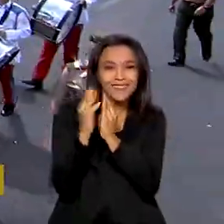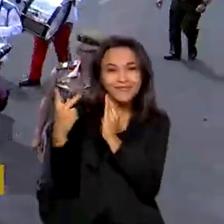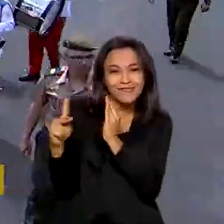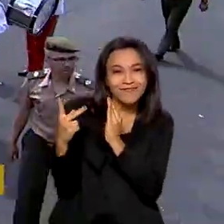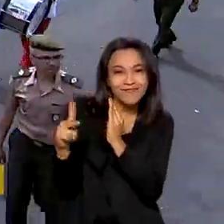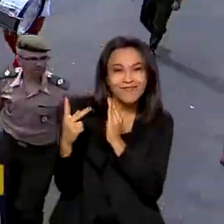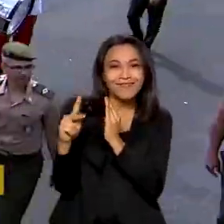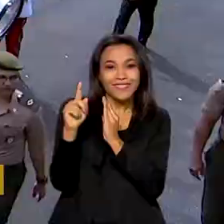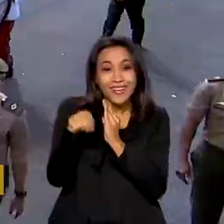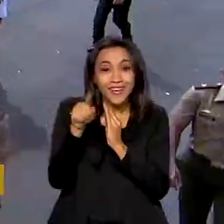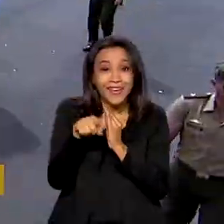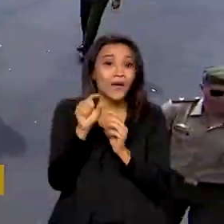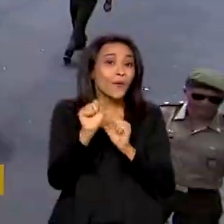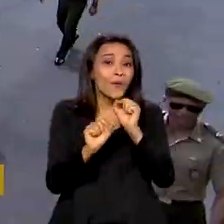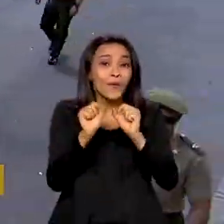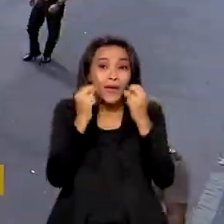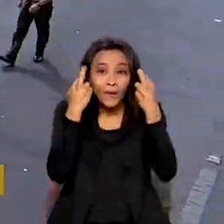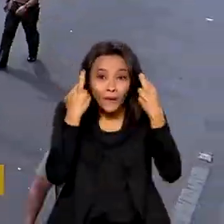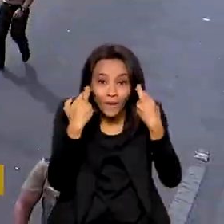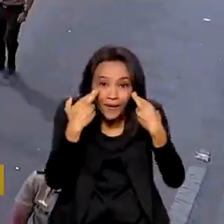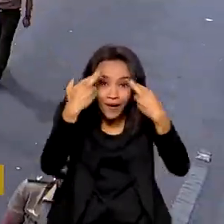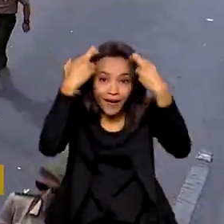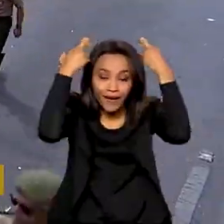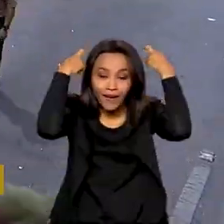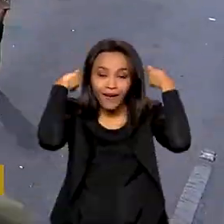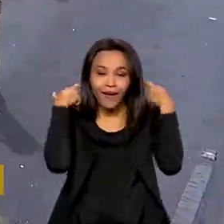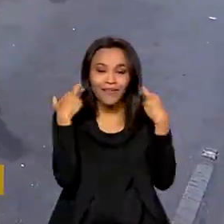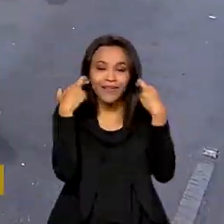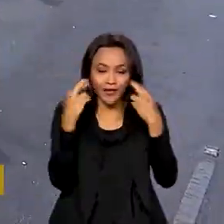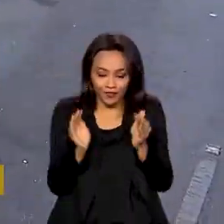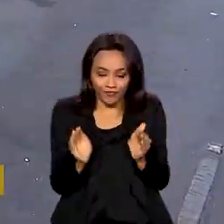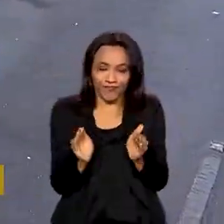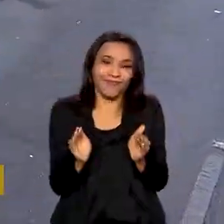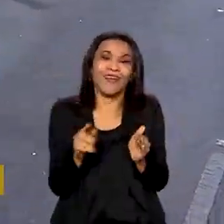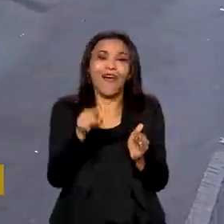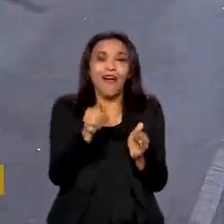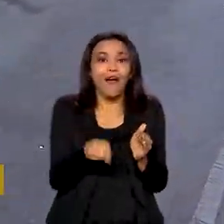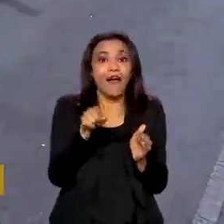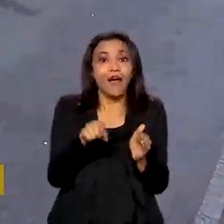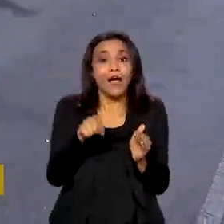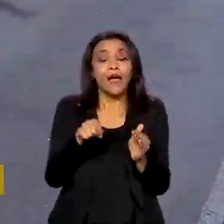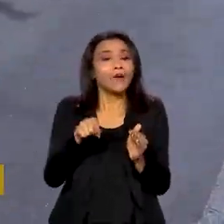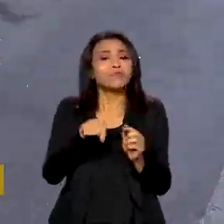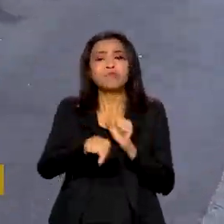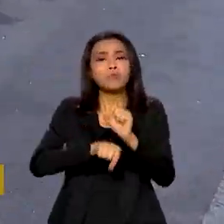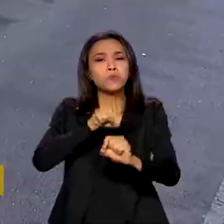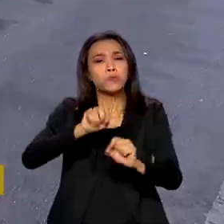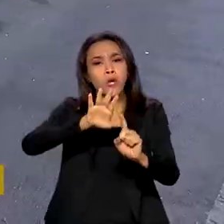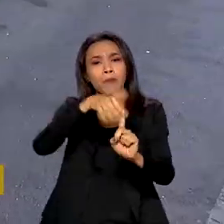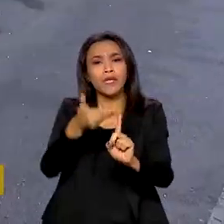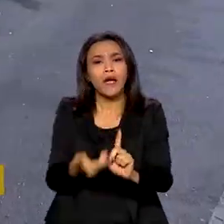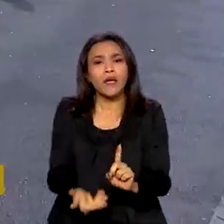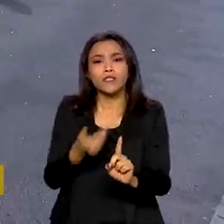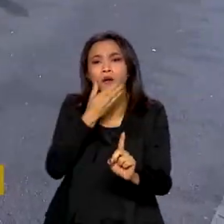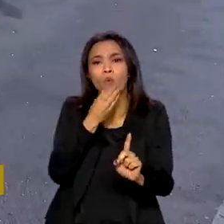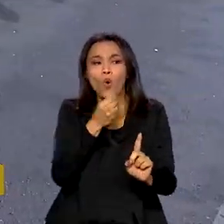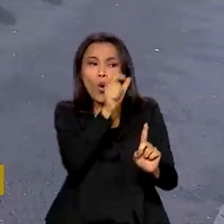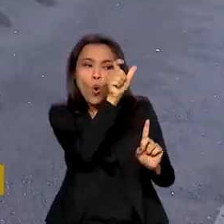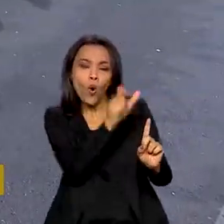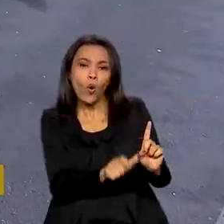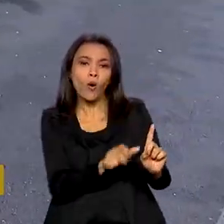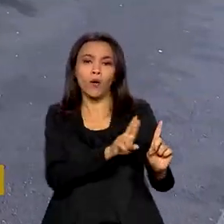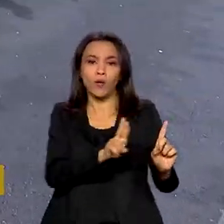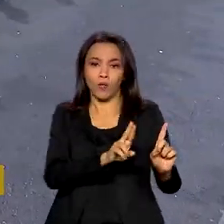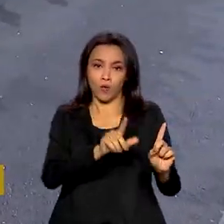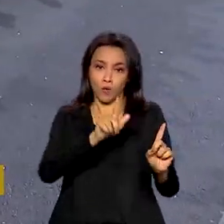um carneiro, né, o carneiro Nicodemos, em homenagem ao general Nicodemos, que trouxe esse carneiro. E